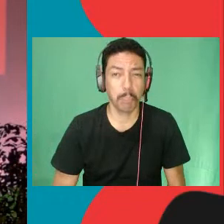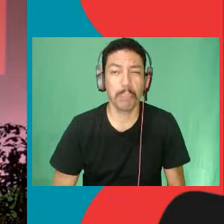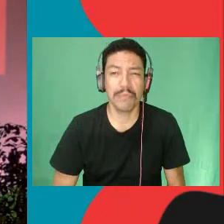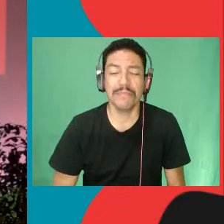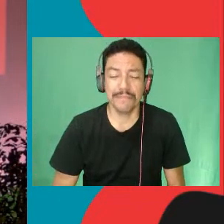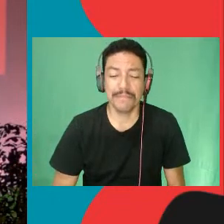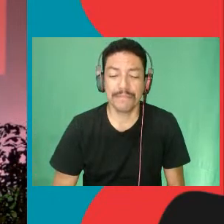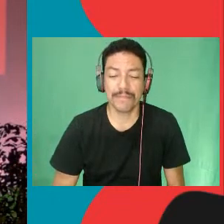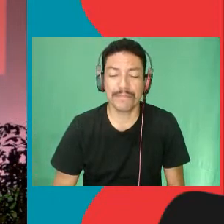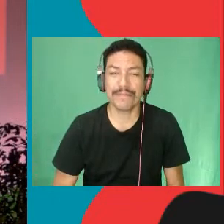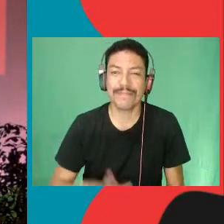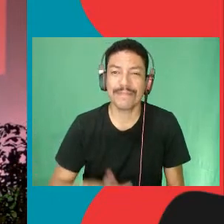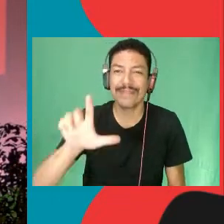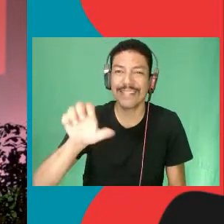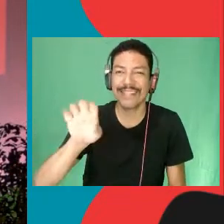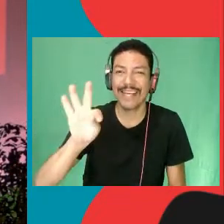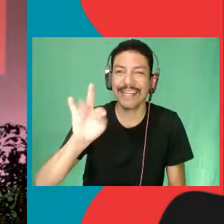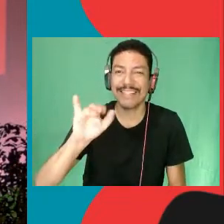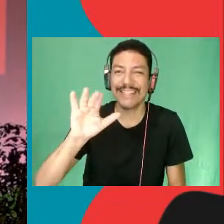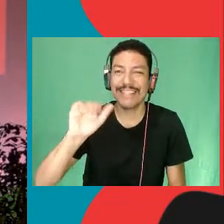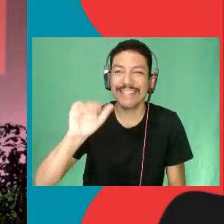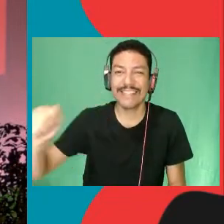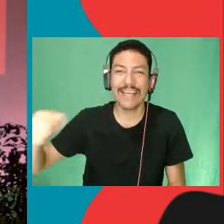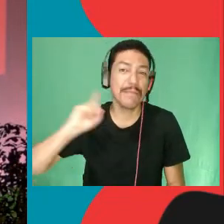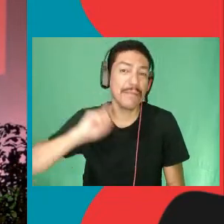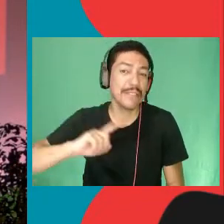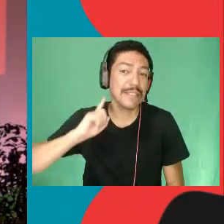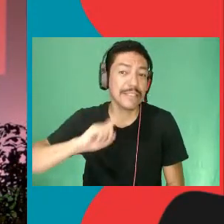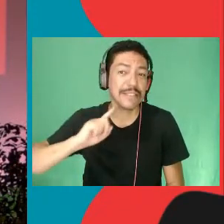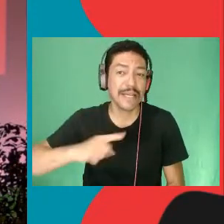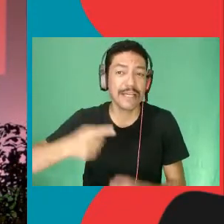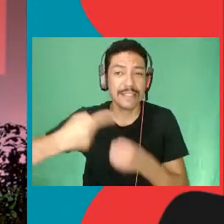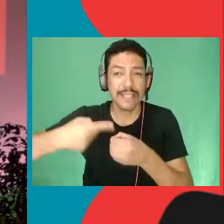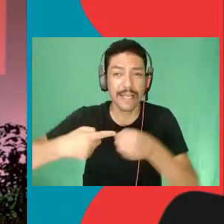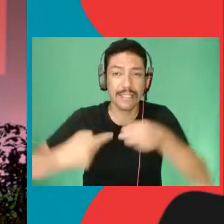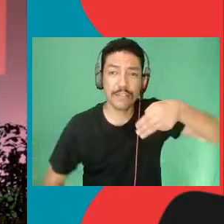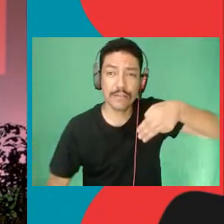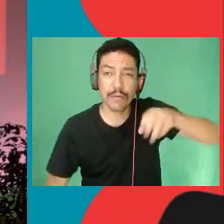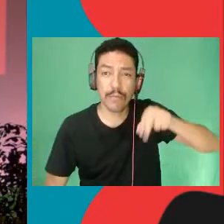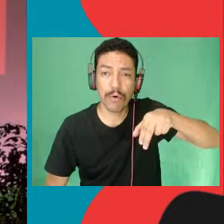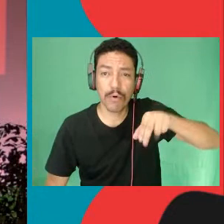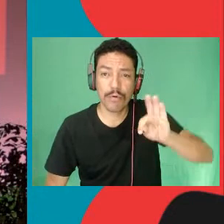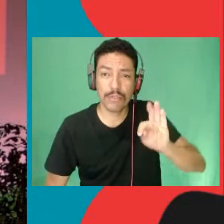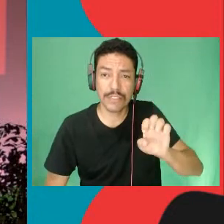Letícia de Monte Santo de Minas, Minas Gerais, marcando presença também no nosso evento.